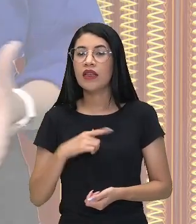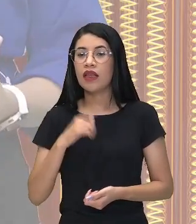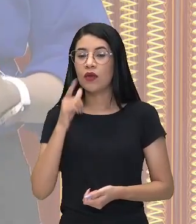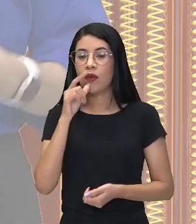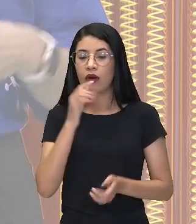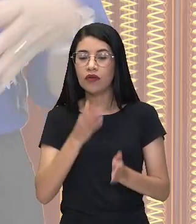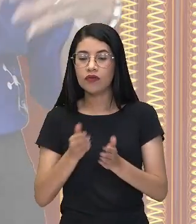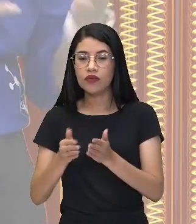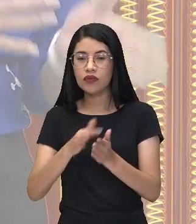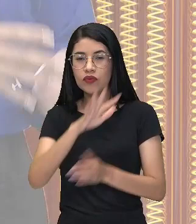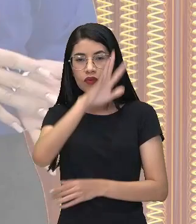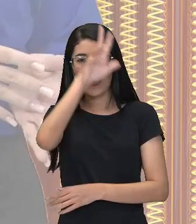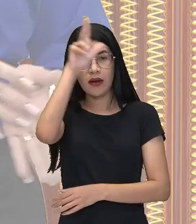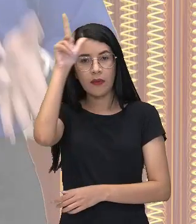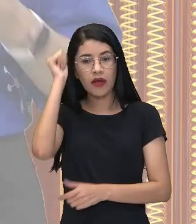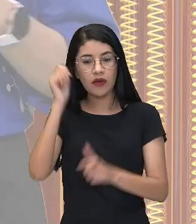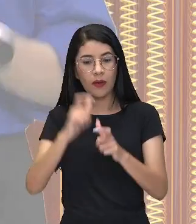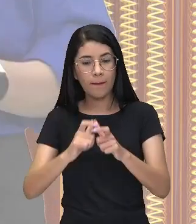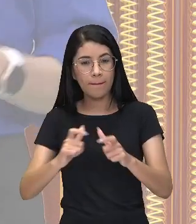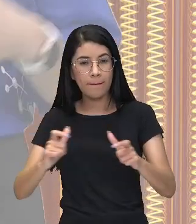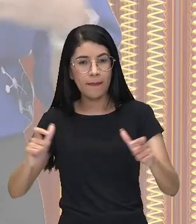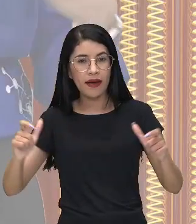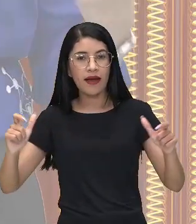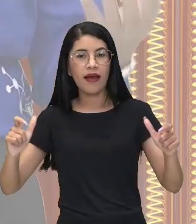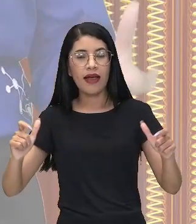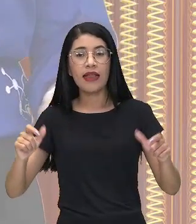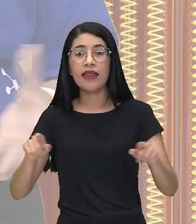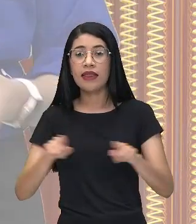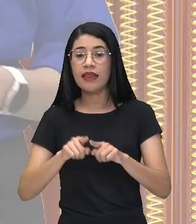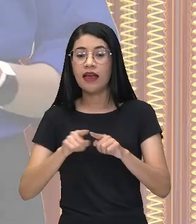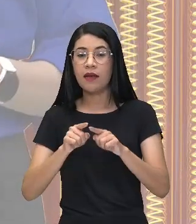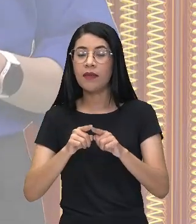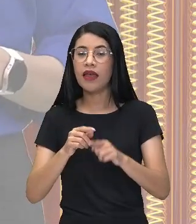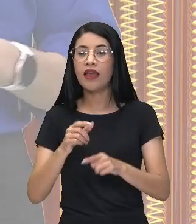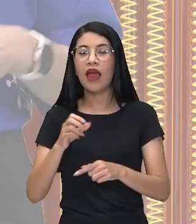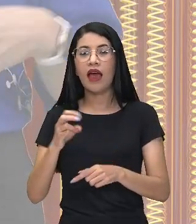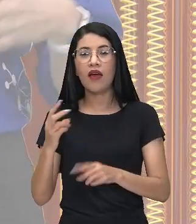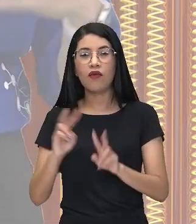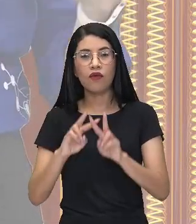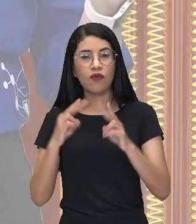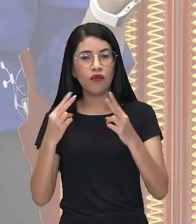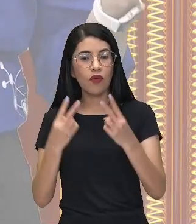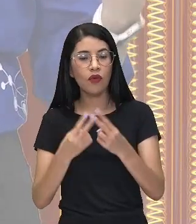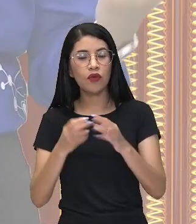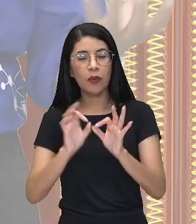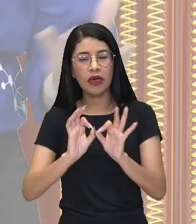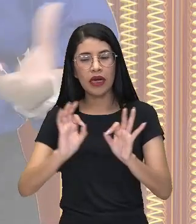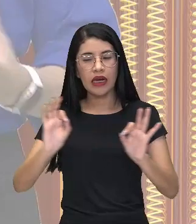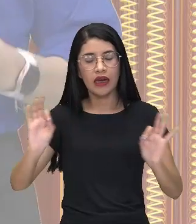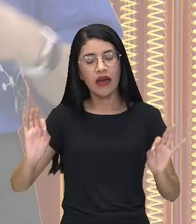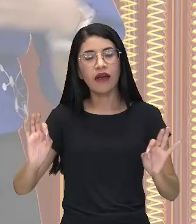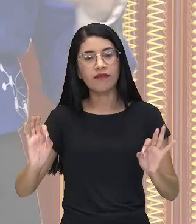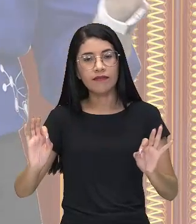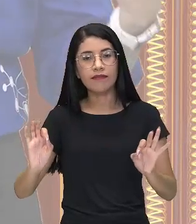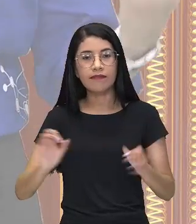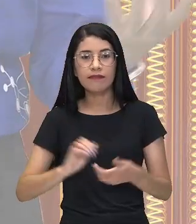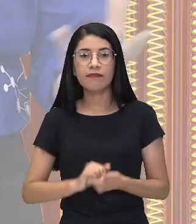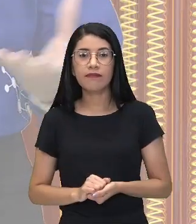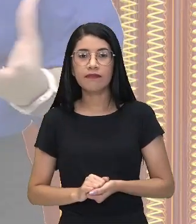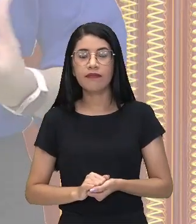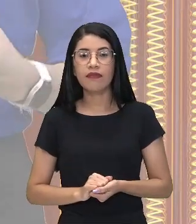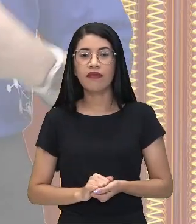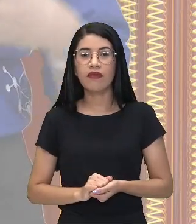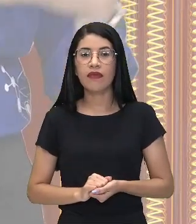Rio Amazonas, o maior rio em volume e extensão. Então, devido toda